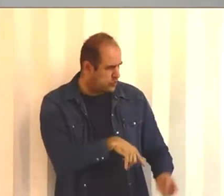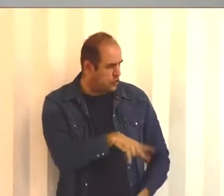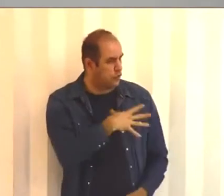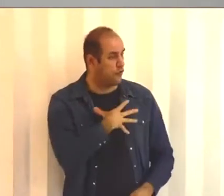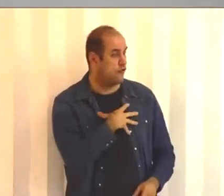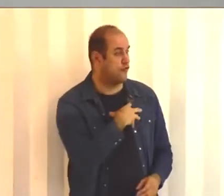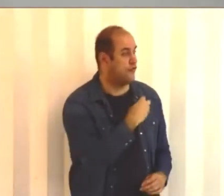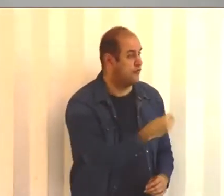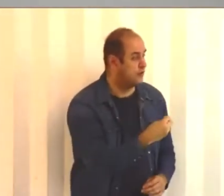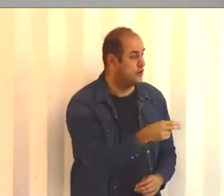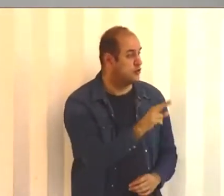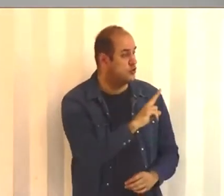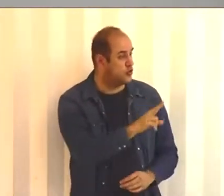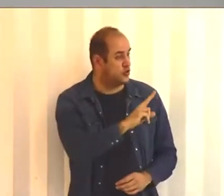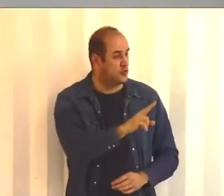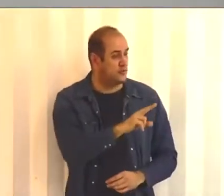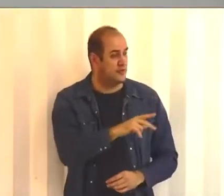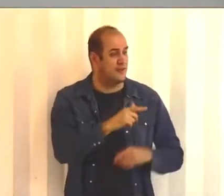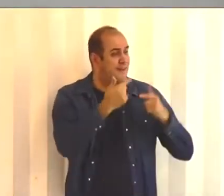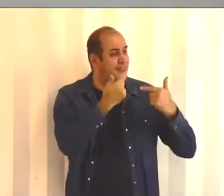se chamará Riso.